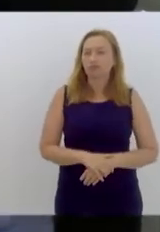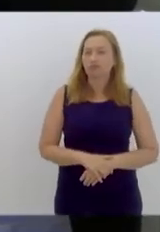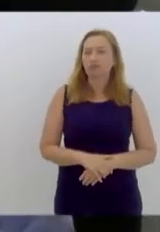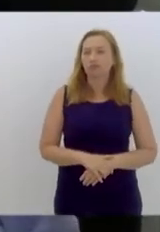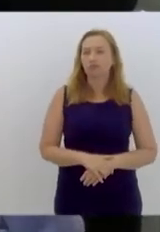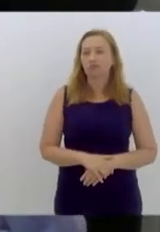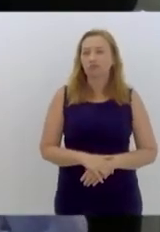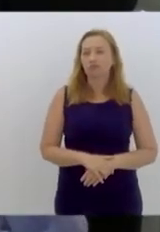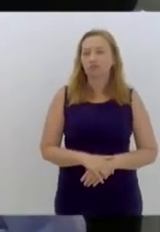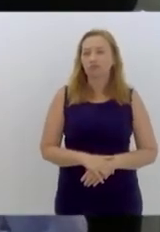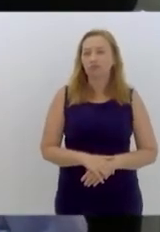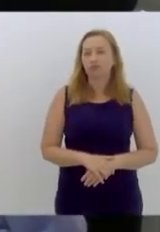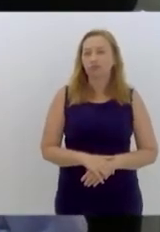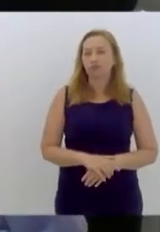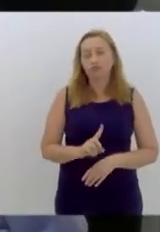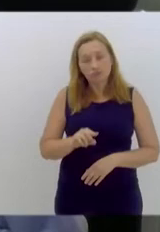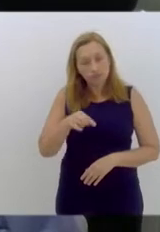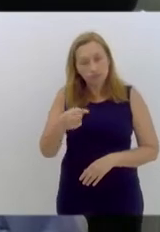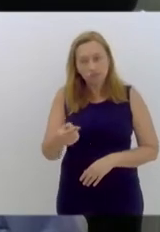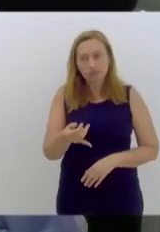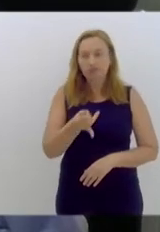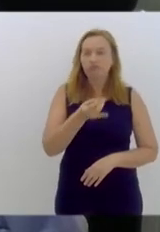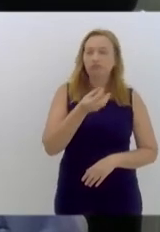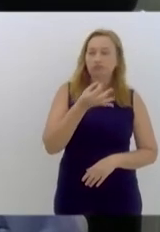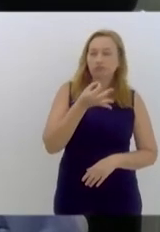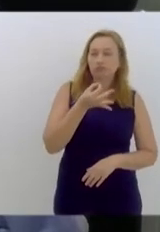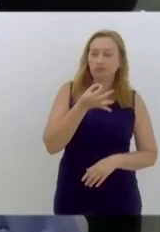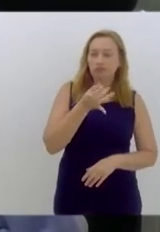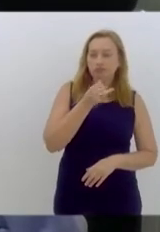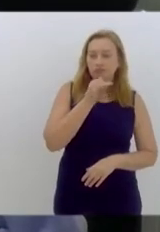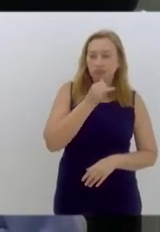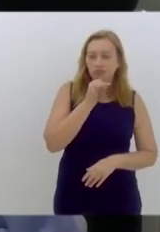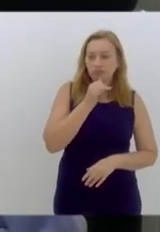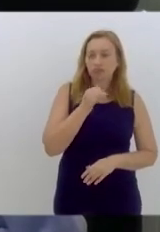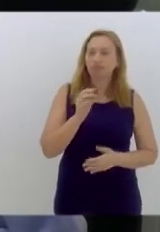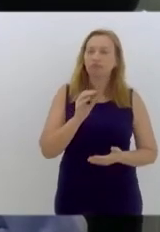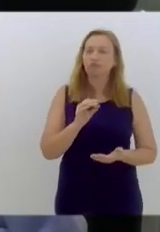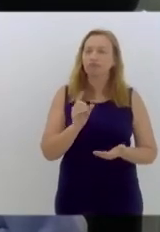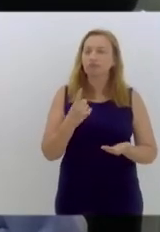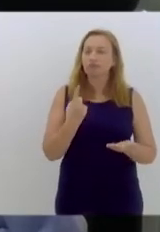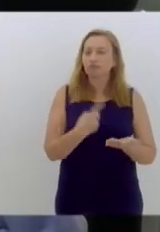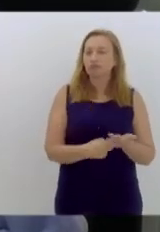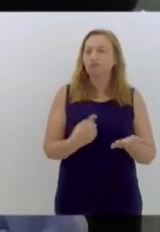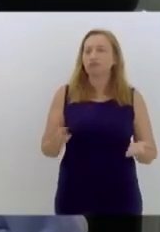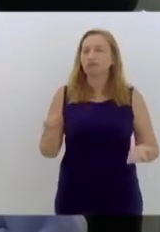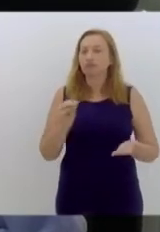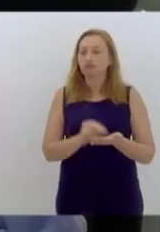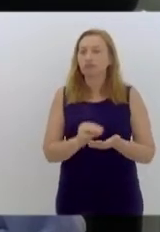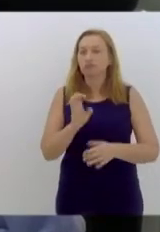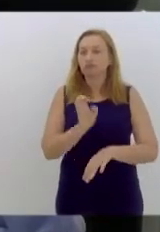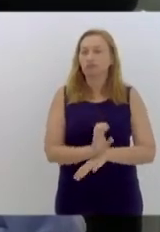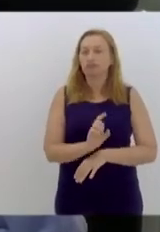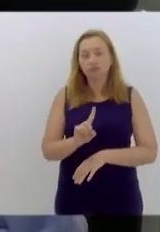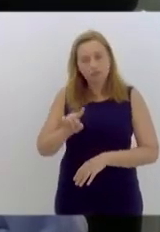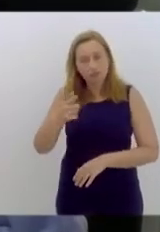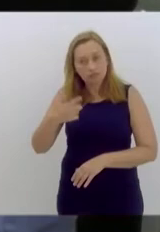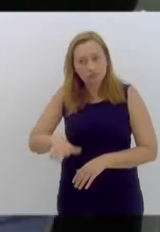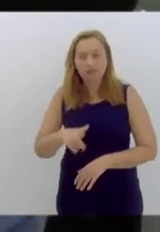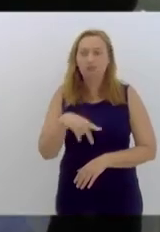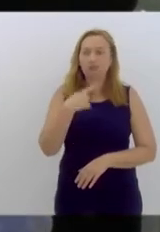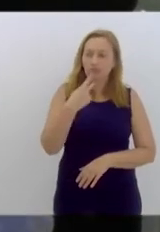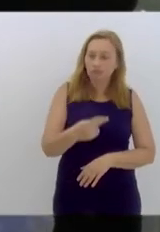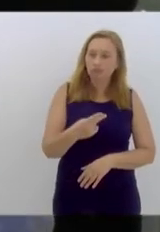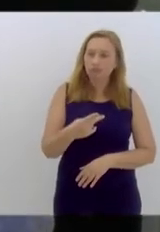deixo como um outro exemplo da falta de compromisso do Estado, foi outra vez